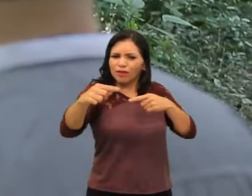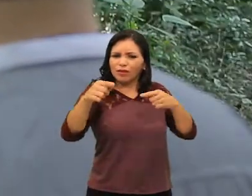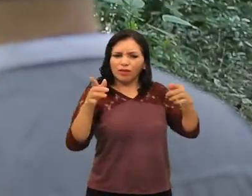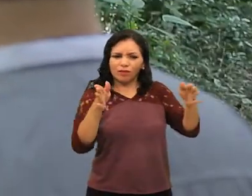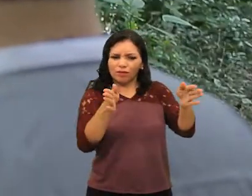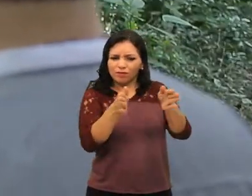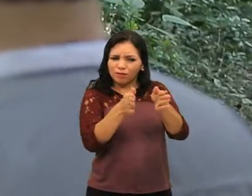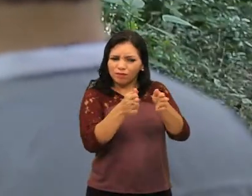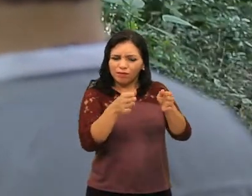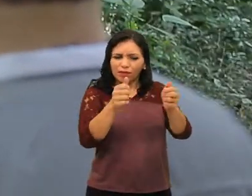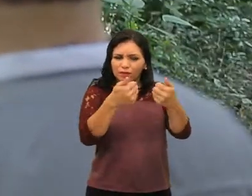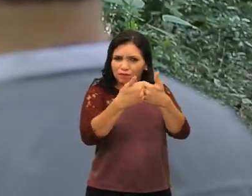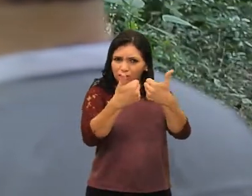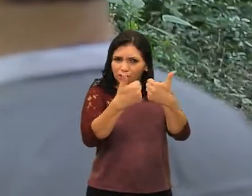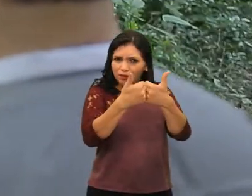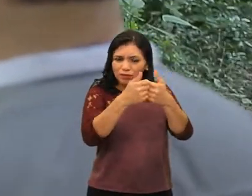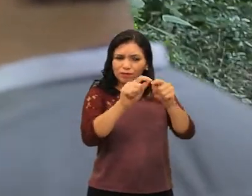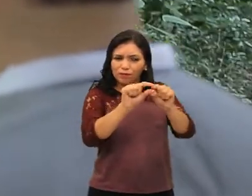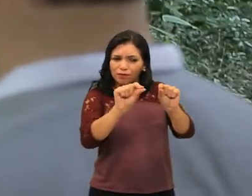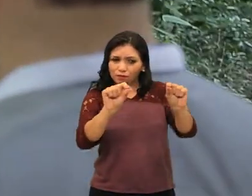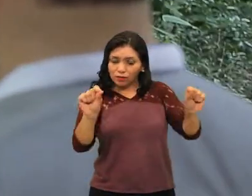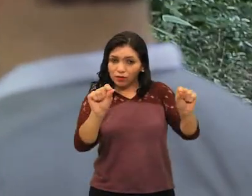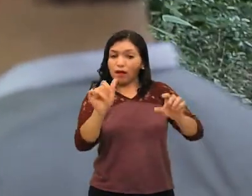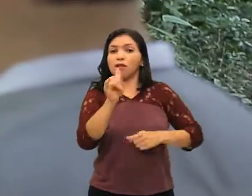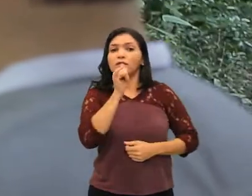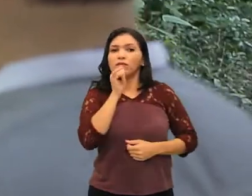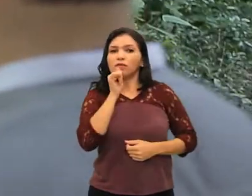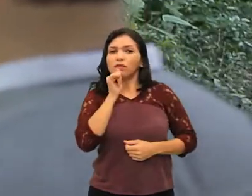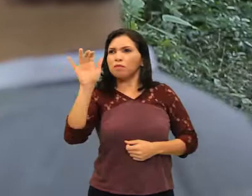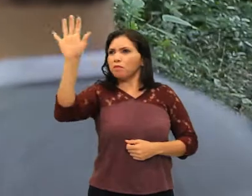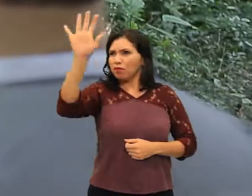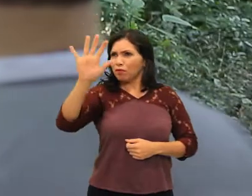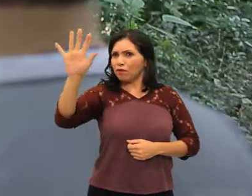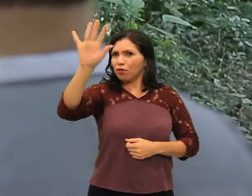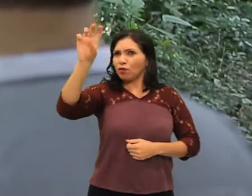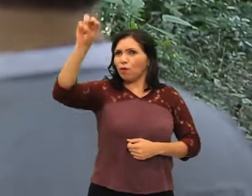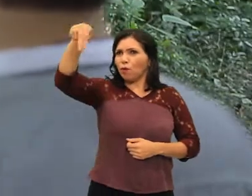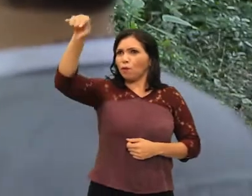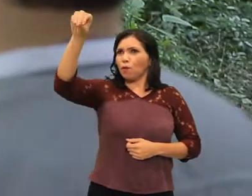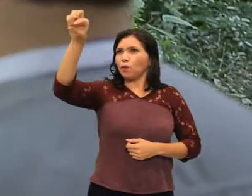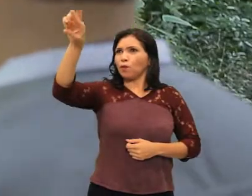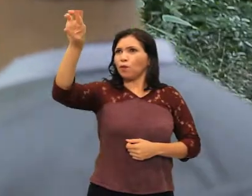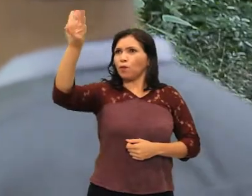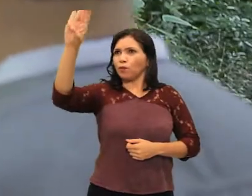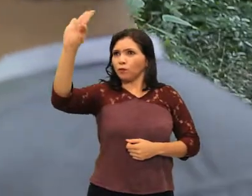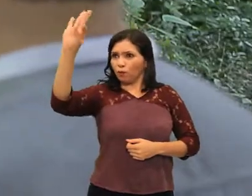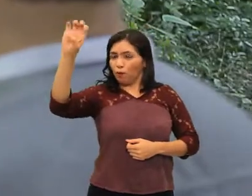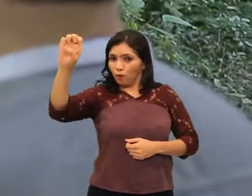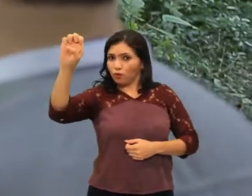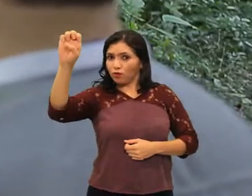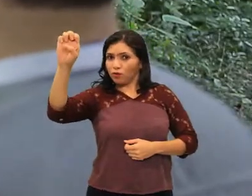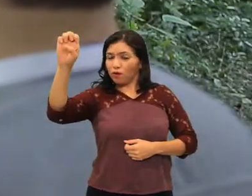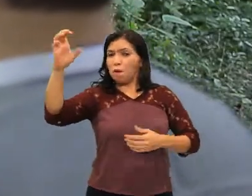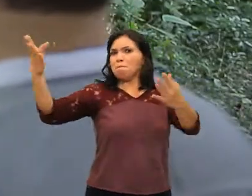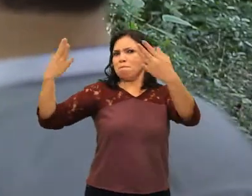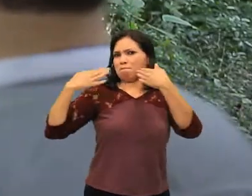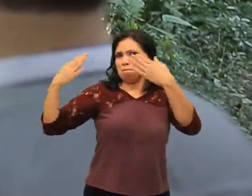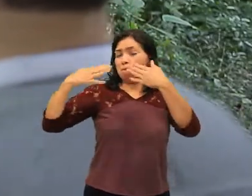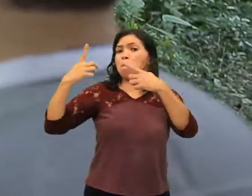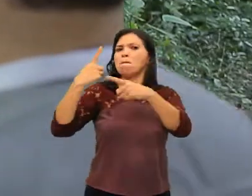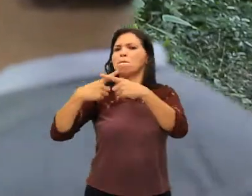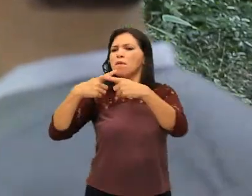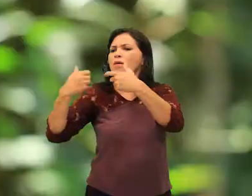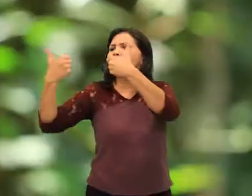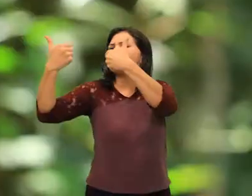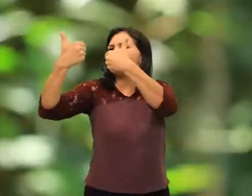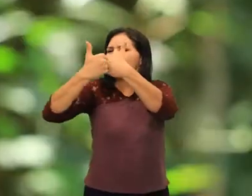né? Ela, por exemplo, lá na região norte, uma região mais quente, porque nós estamos mais próximos da linha do Equador. Temos um regime de